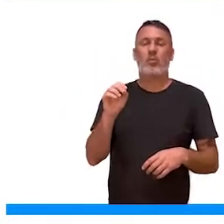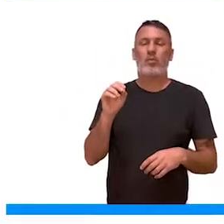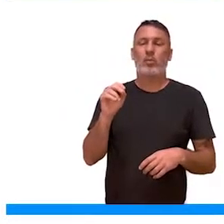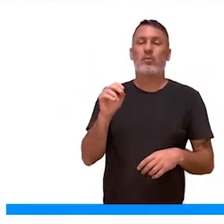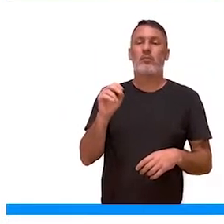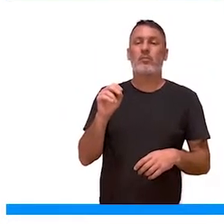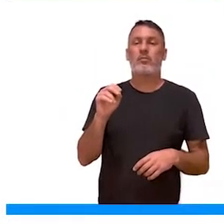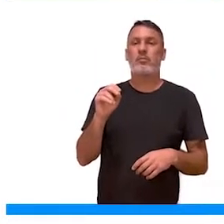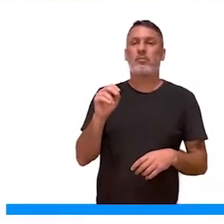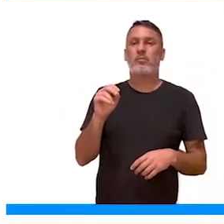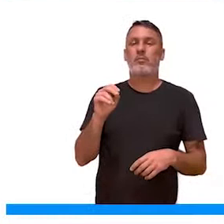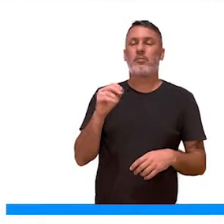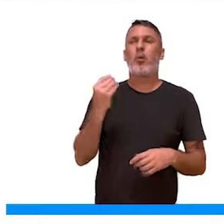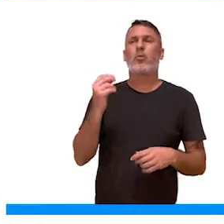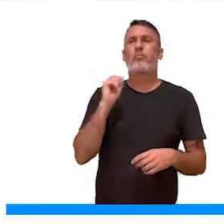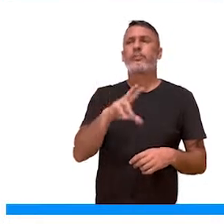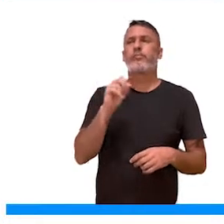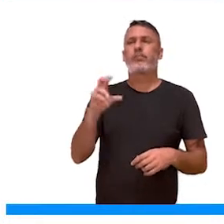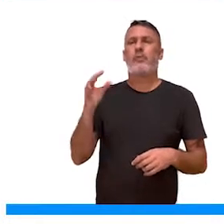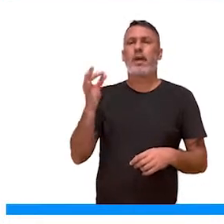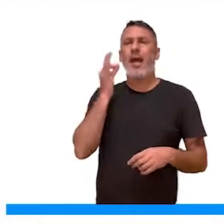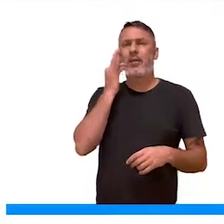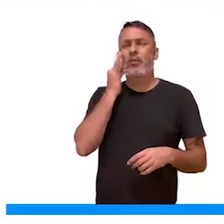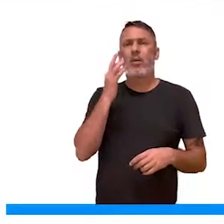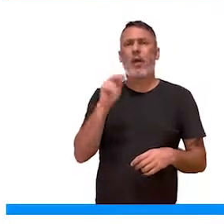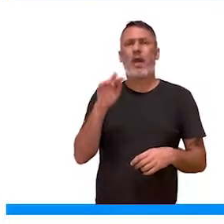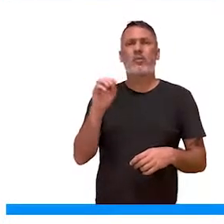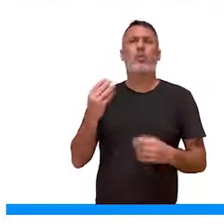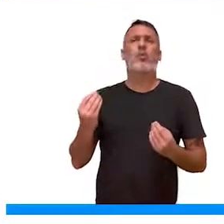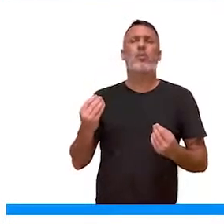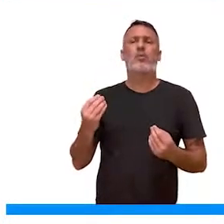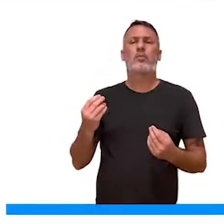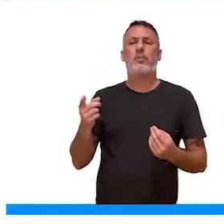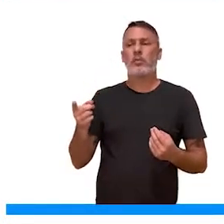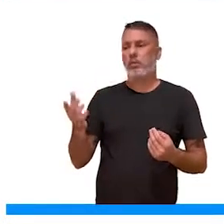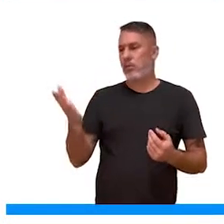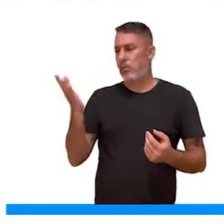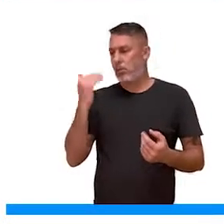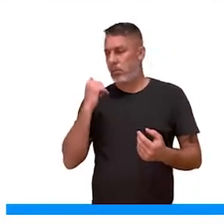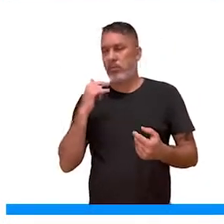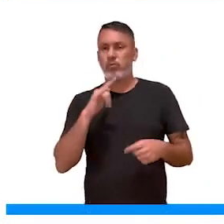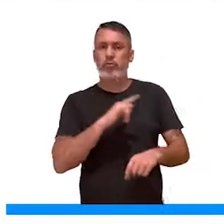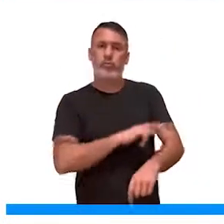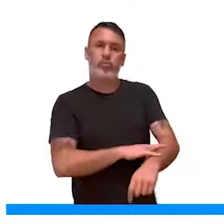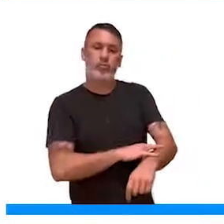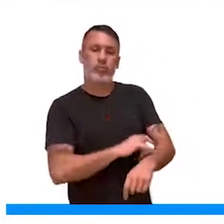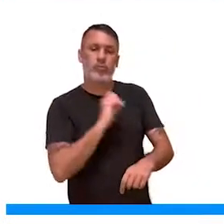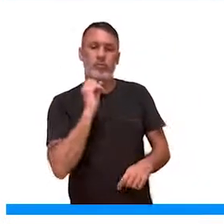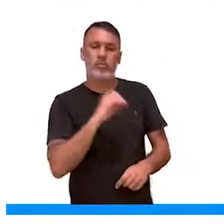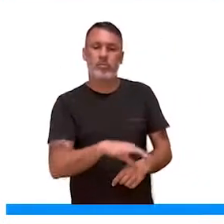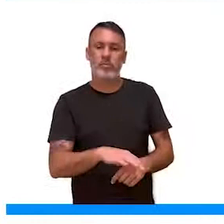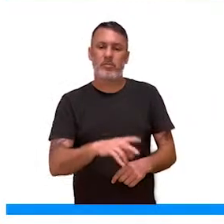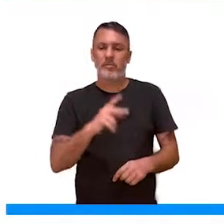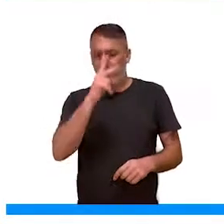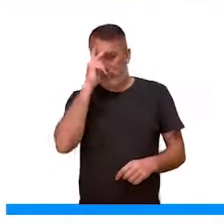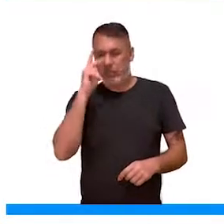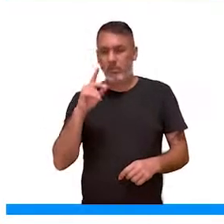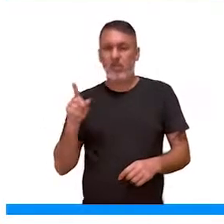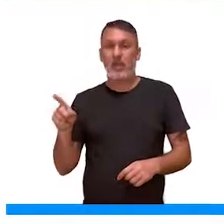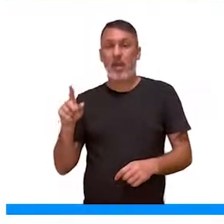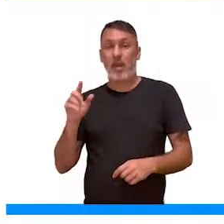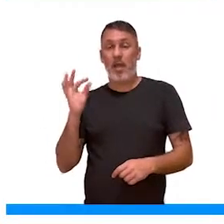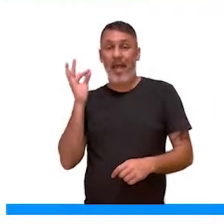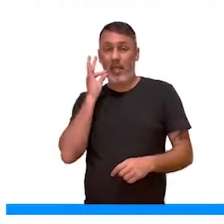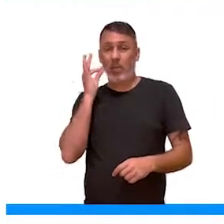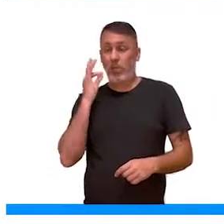como essa bactéria, ela acaba então passando e sendo ingerida pelos ratos, ela se aloja no